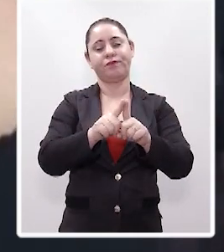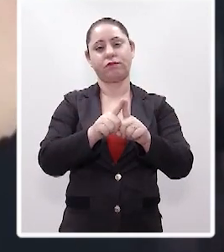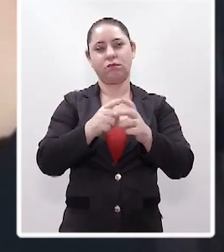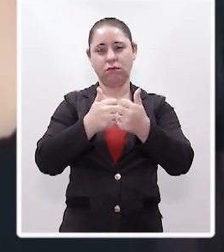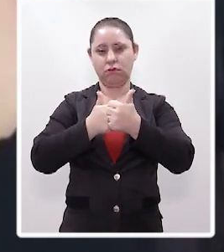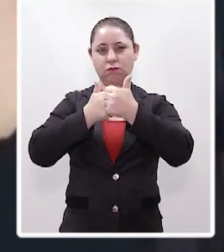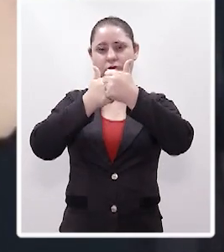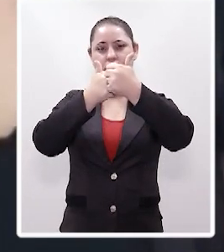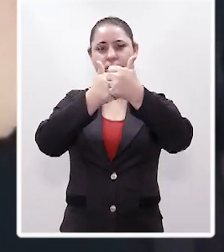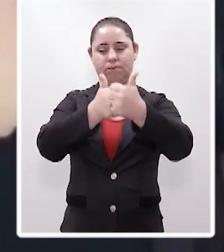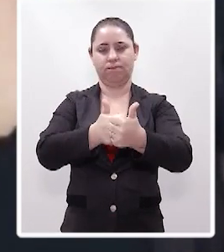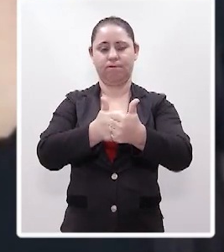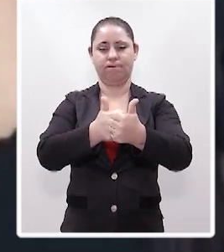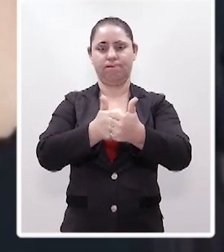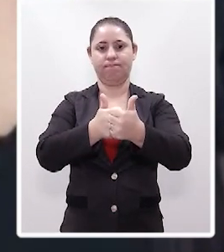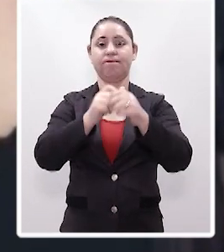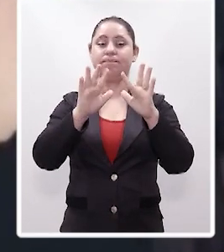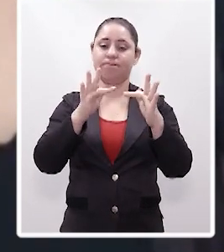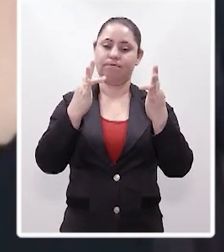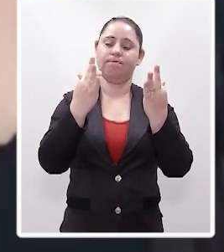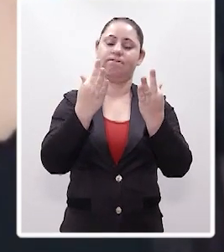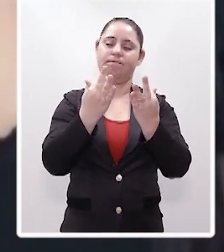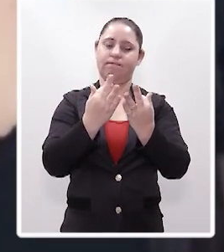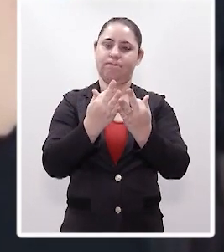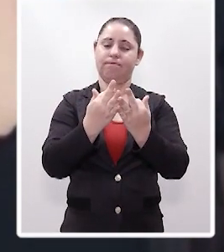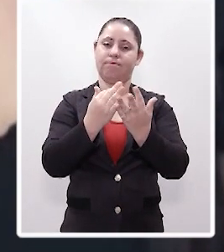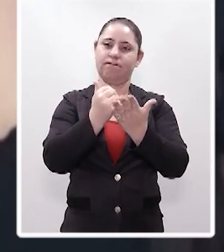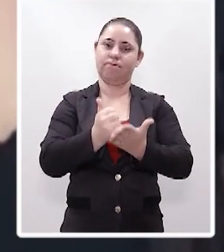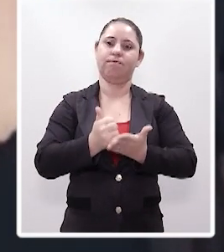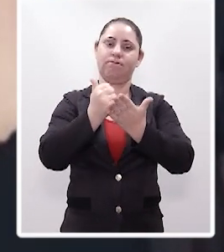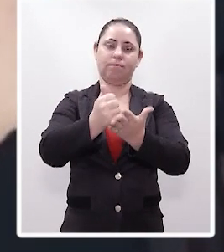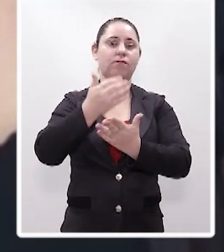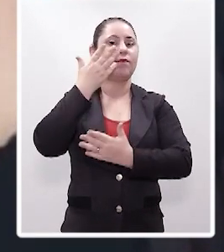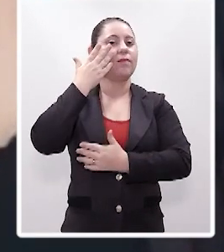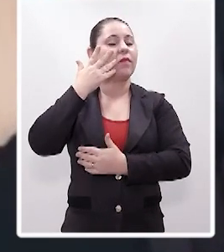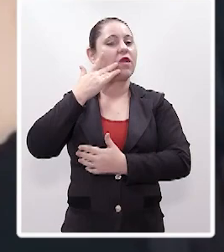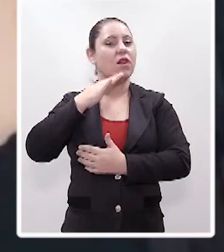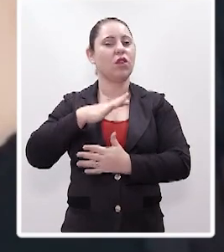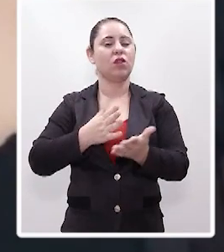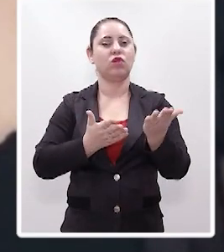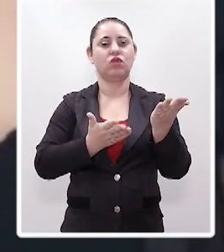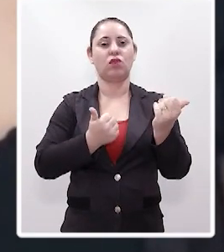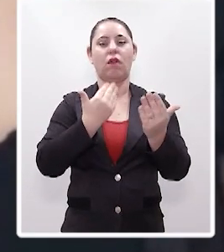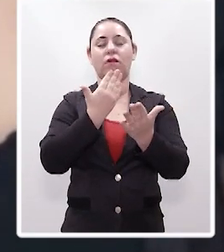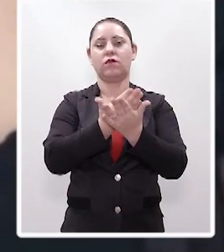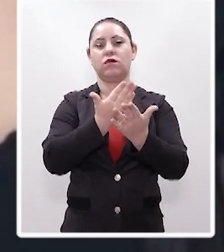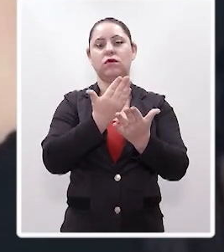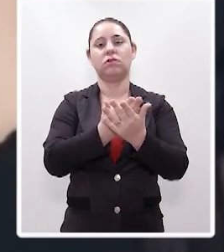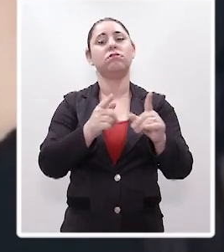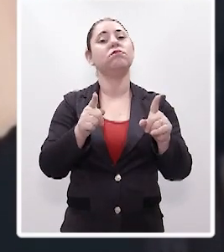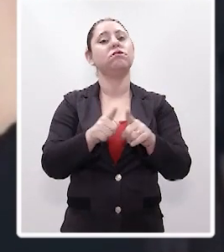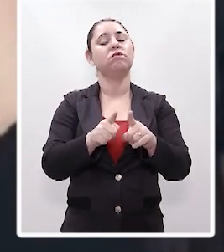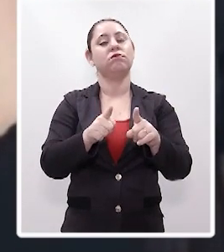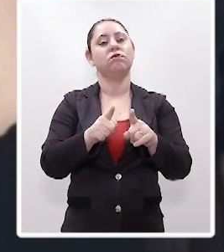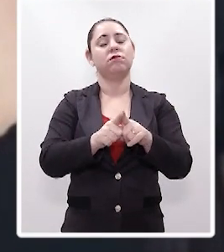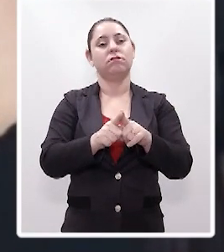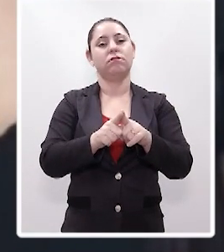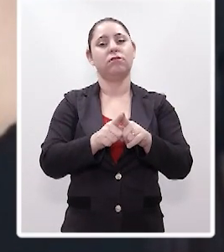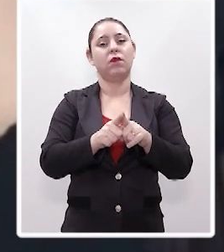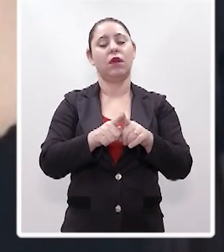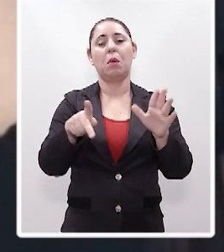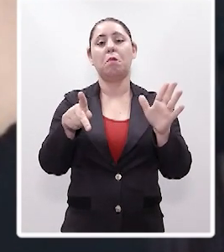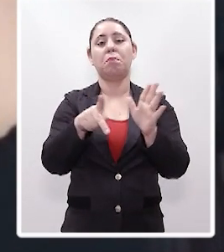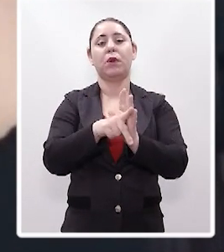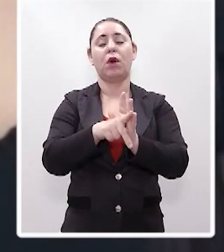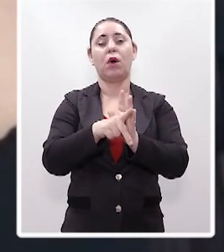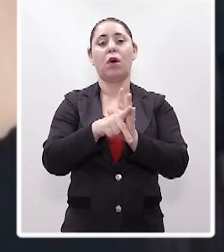o acompanhamento das famílias, né, ajudando essas crianças, esses jovens a estudar também, a